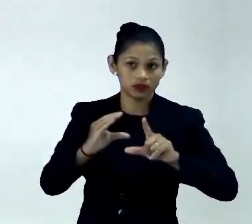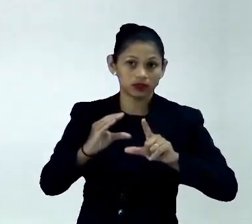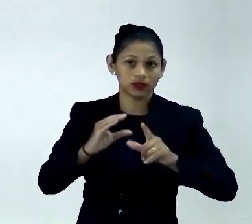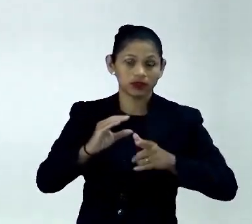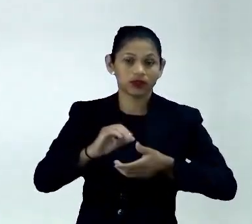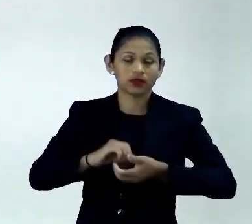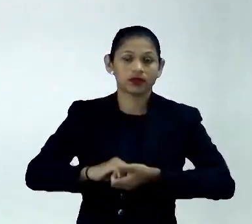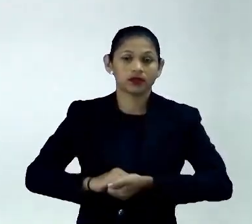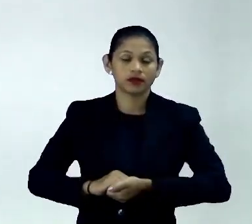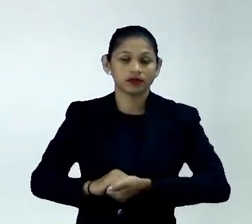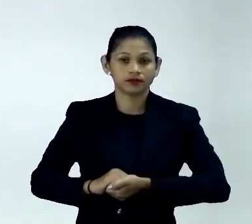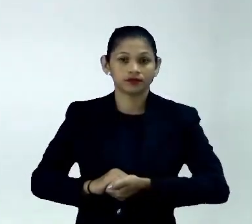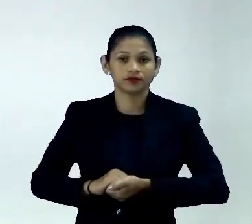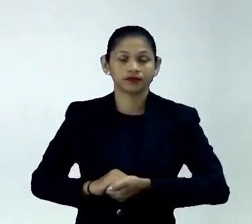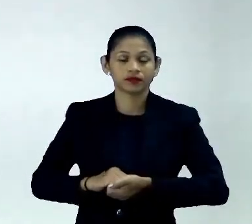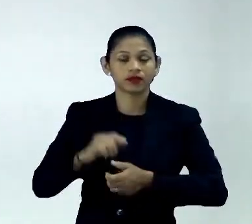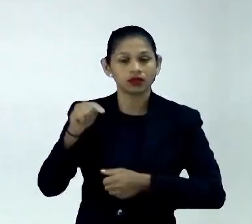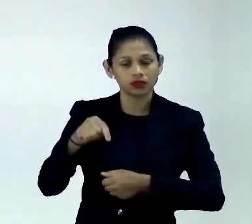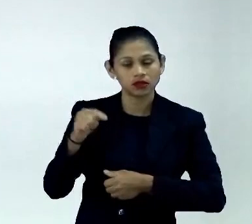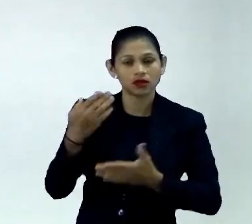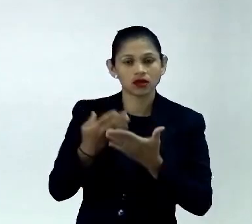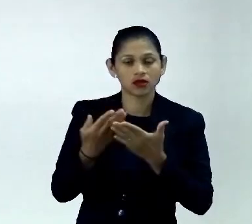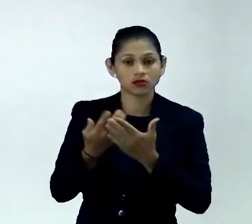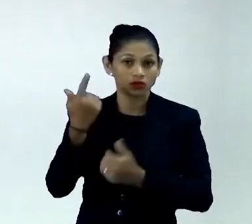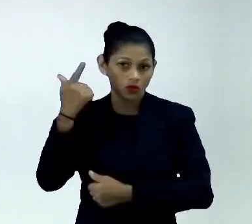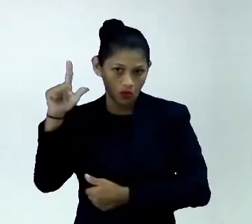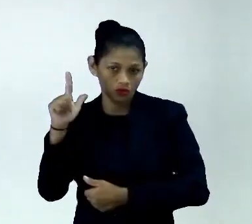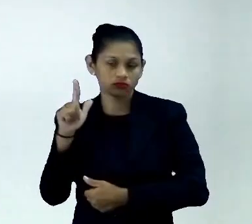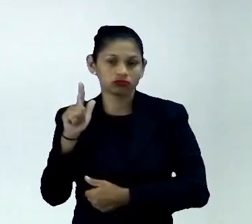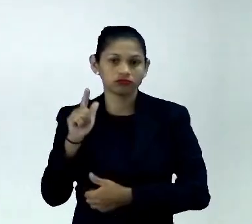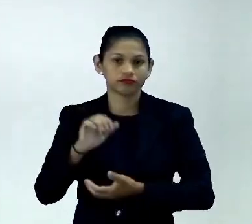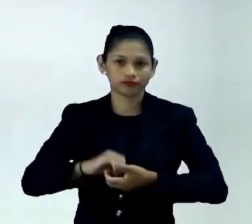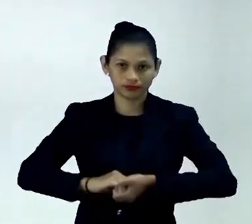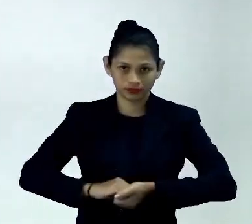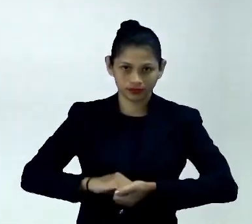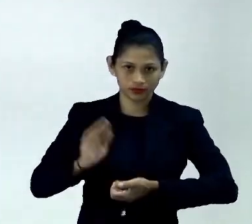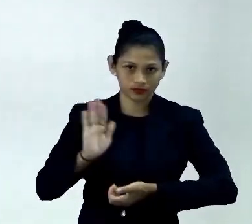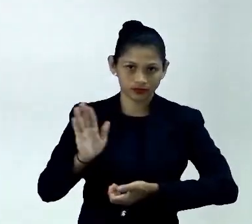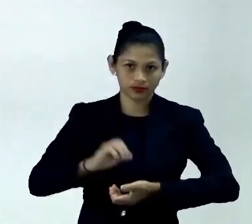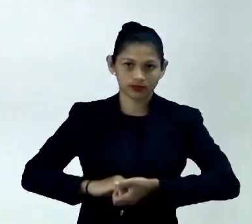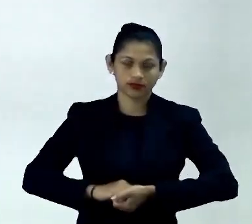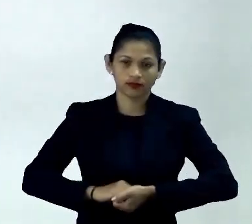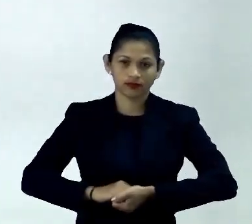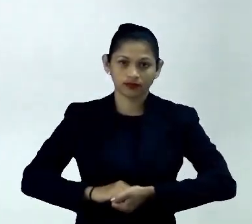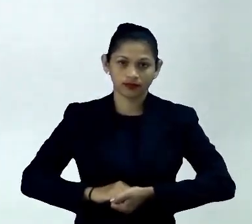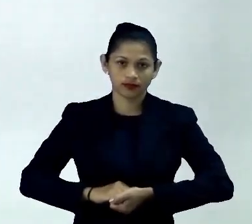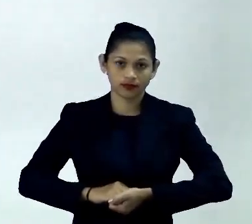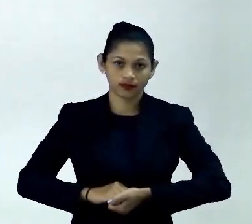telinha, tá bom? Para você ter acesso a essa aula e muitas outras. E te aguardo na próxima. Tchau, tchau!